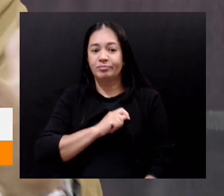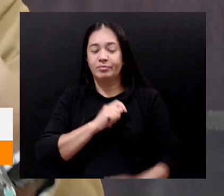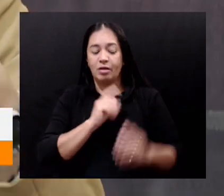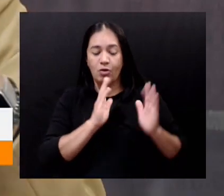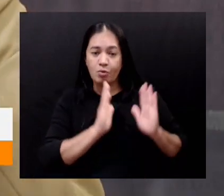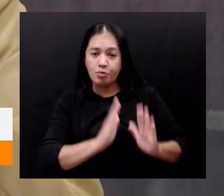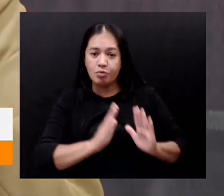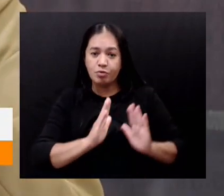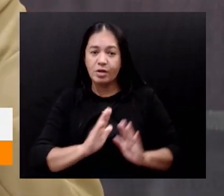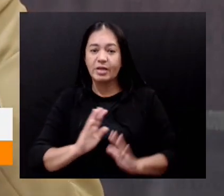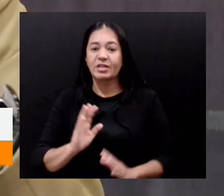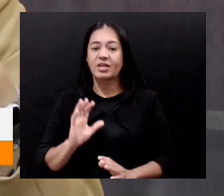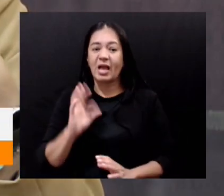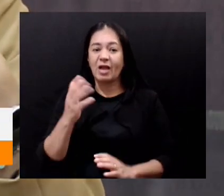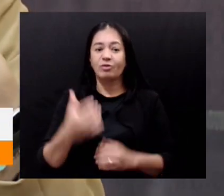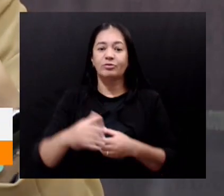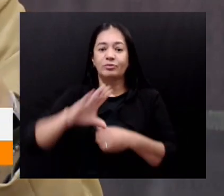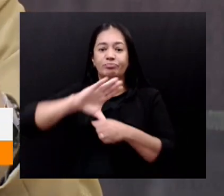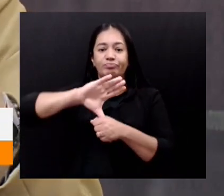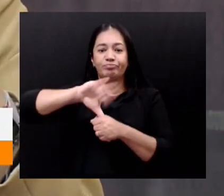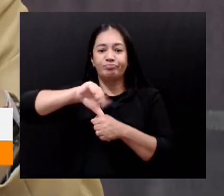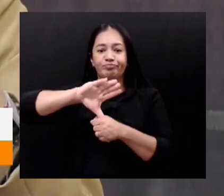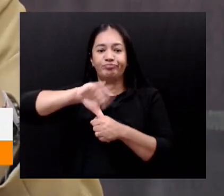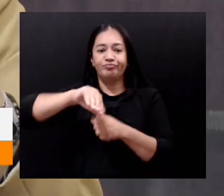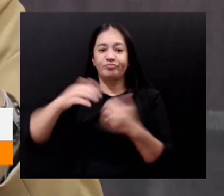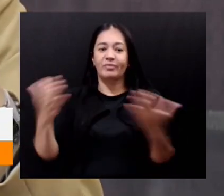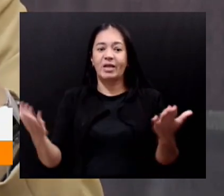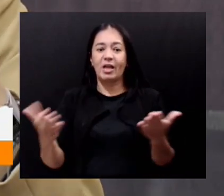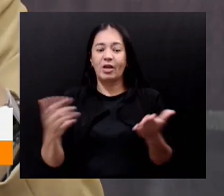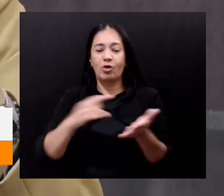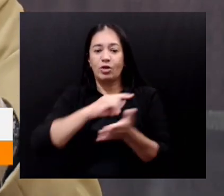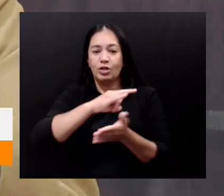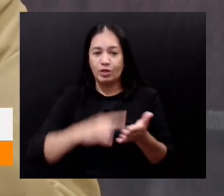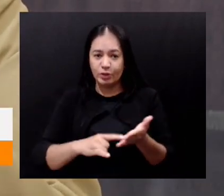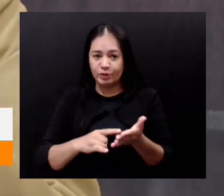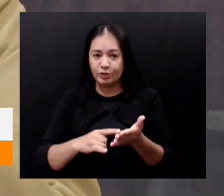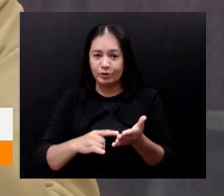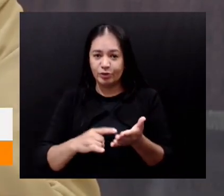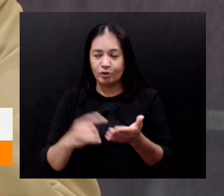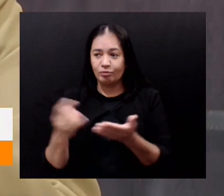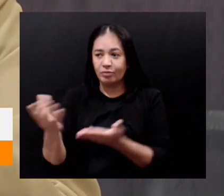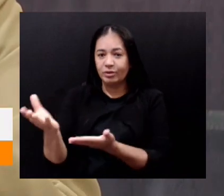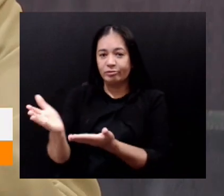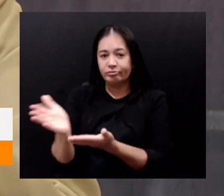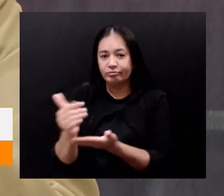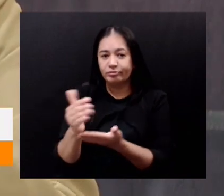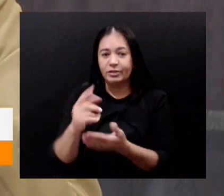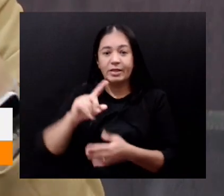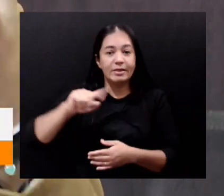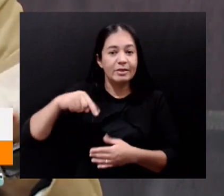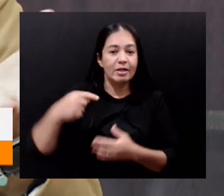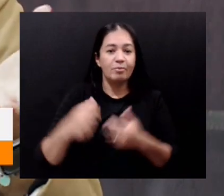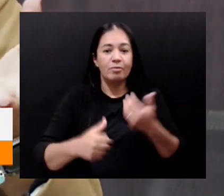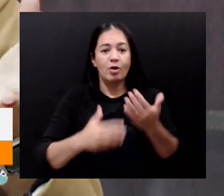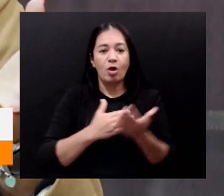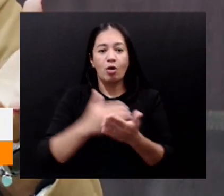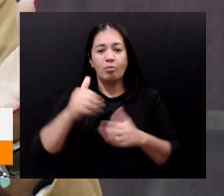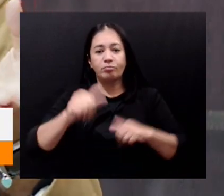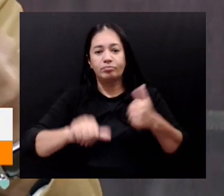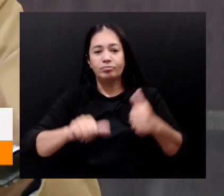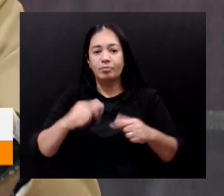estão recebendo a documentação para posteriormente começar a analisar. É porque em Espanha, a partir de outubro deste ano,